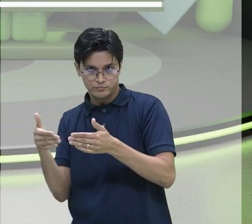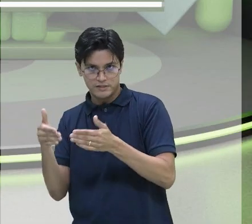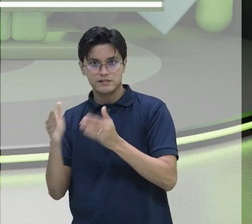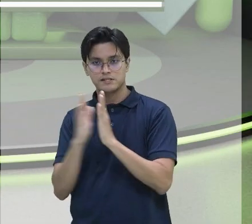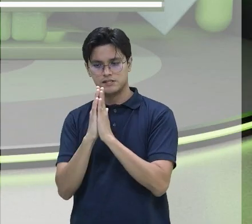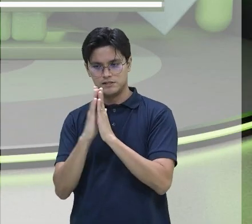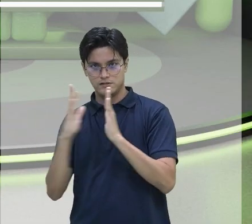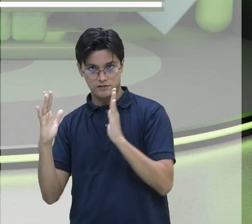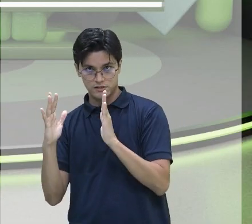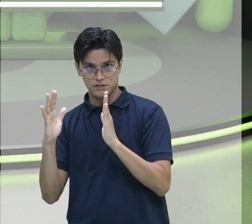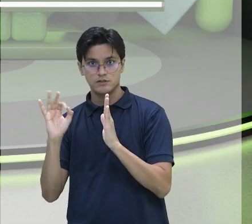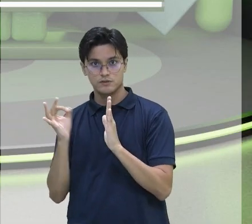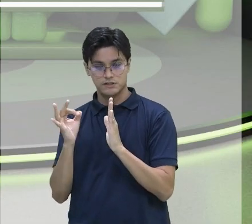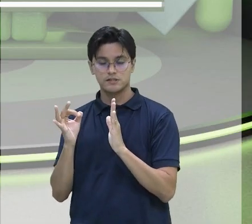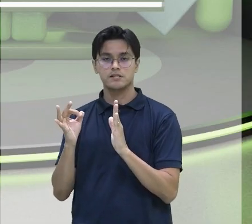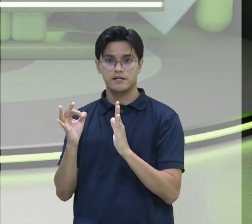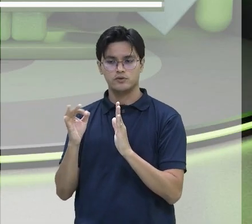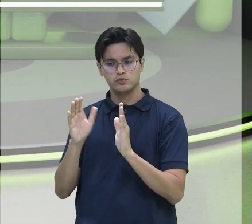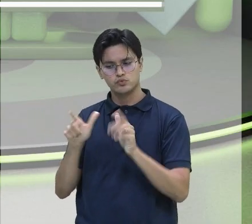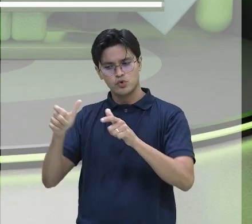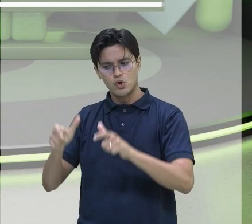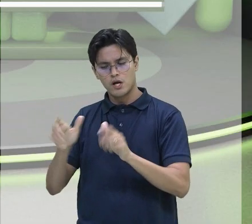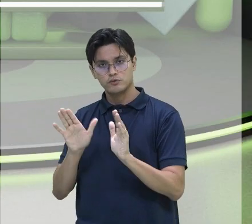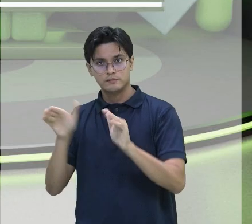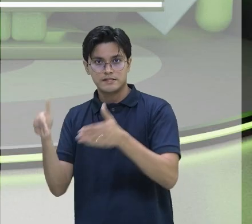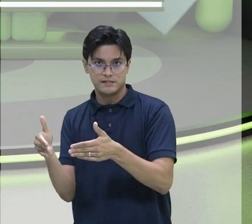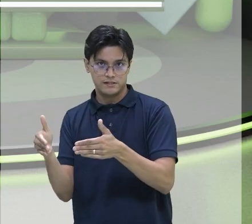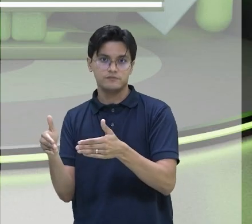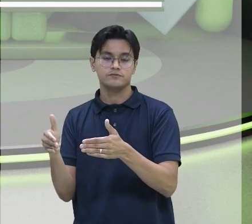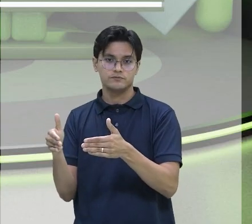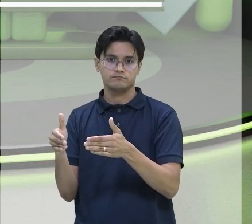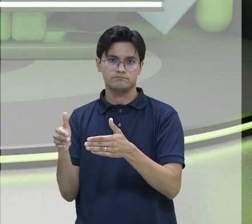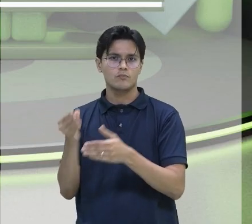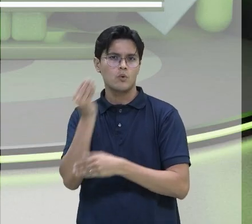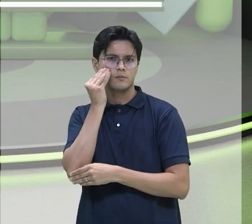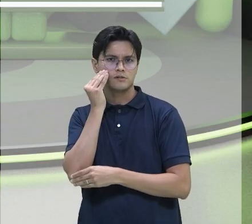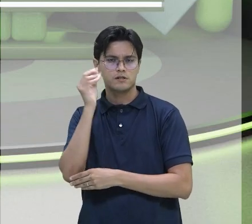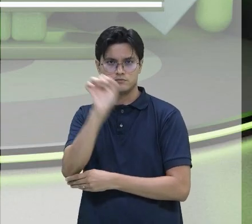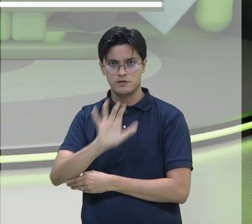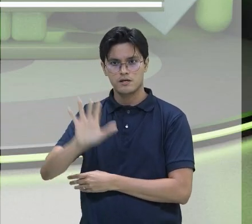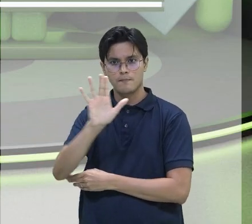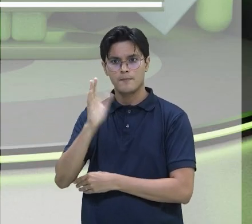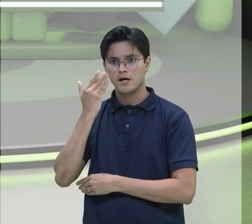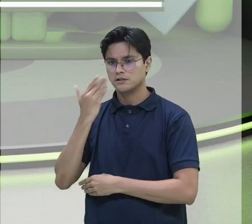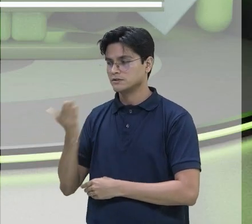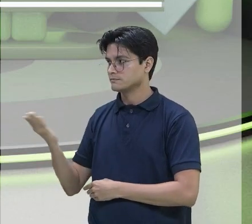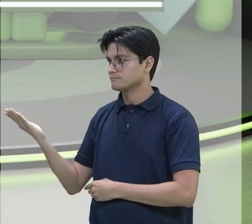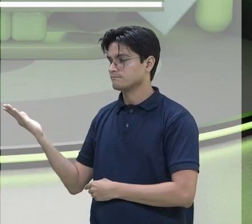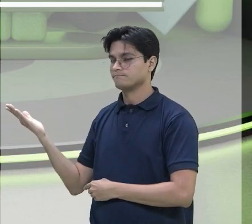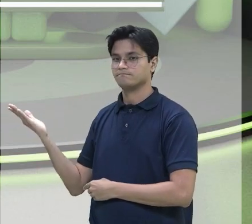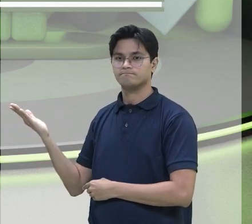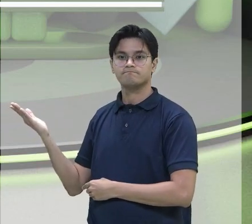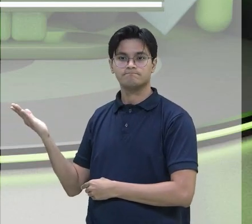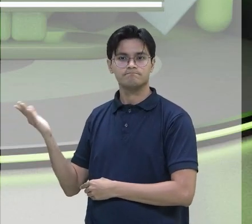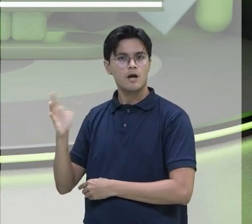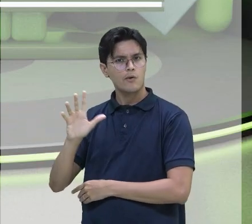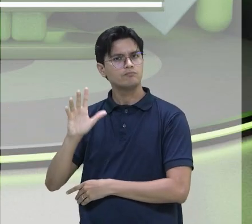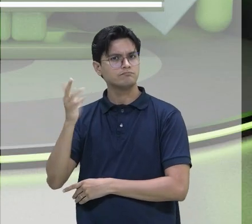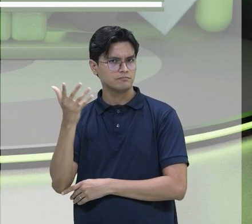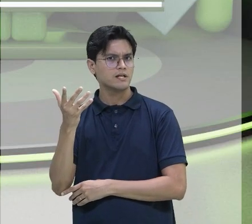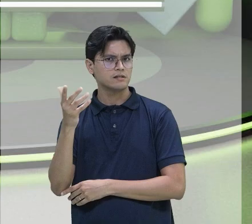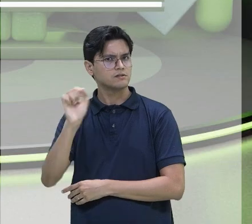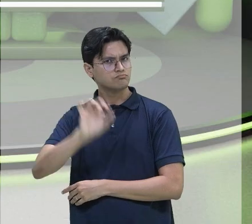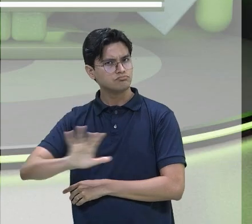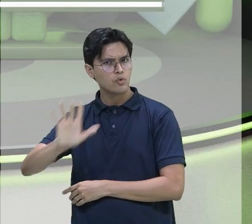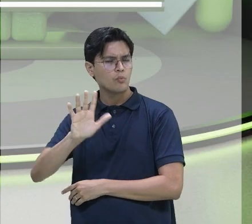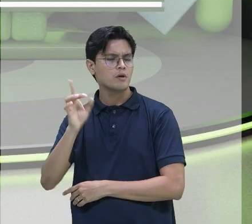específico. Observem aqui na imagem. Coisa que acontece, né, comumente no nosso cotidiano.